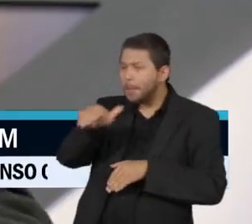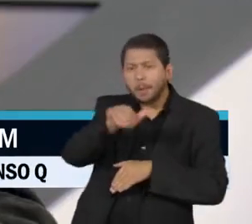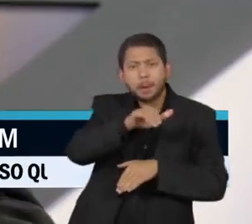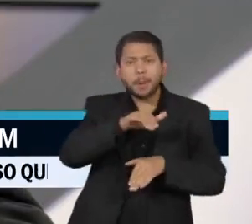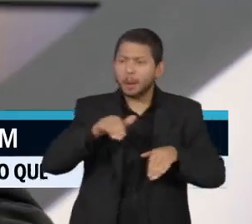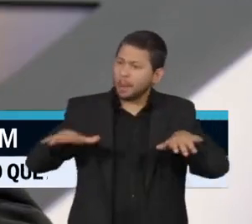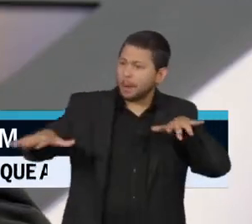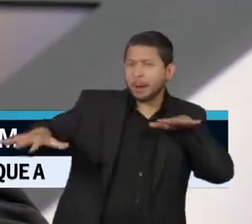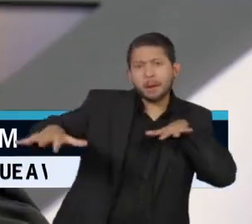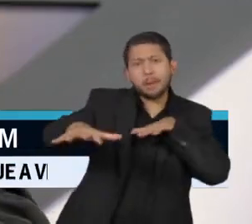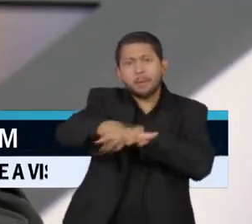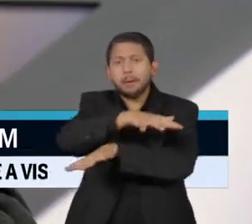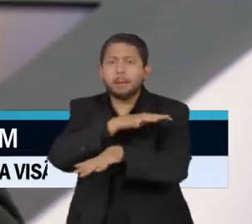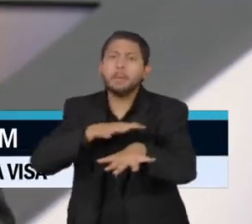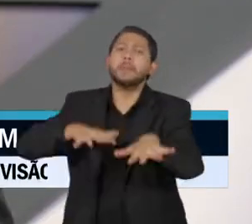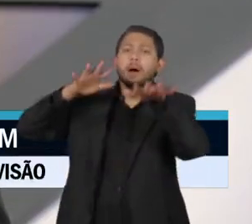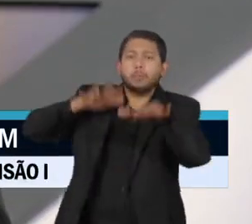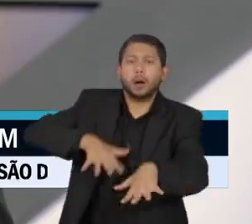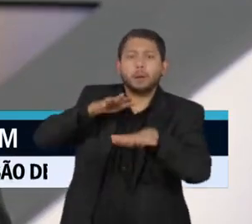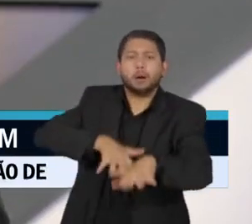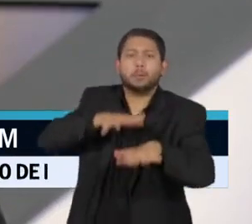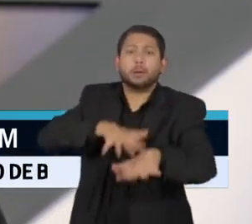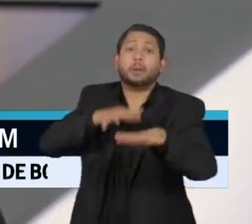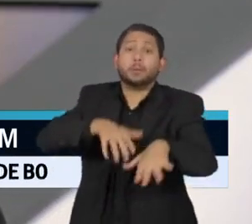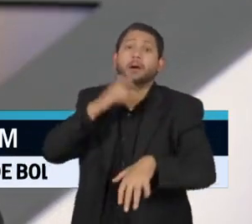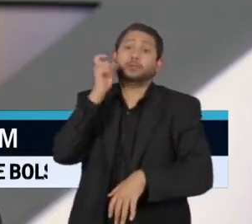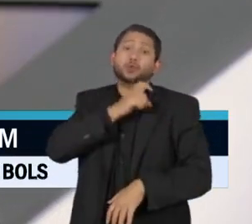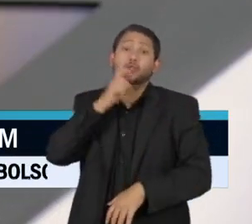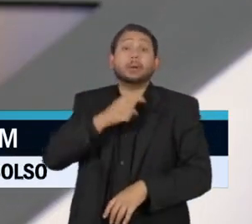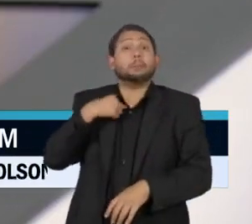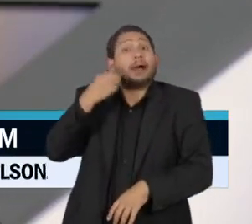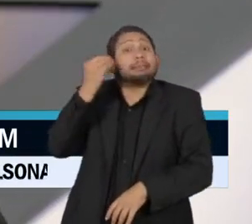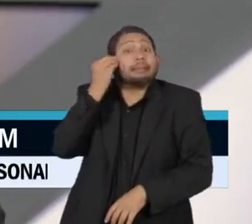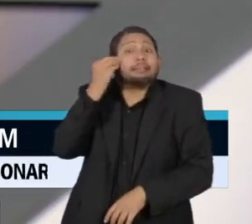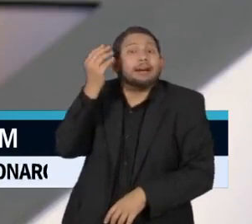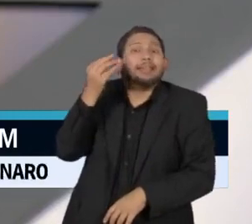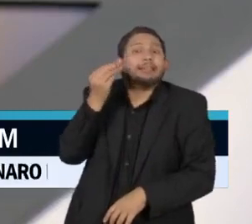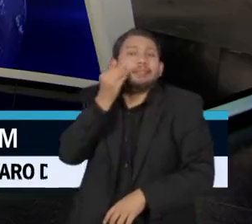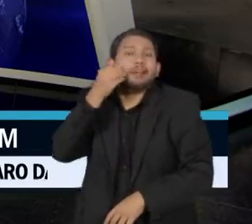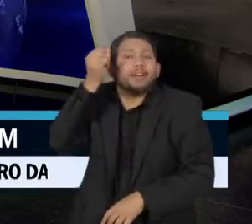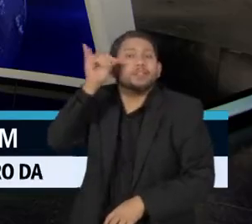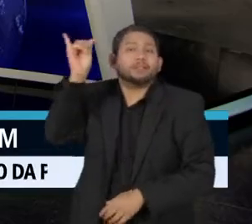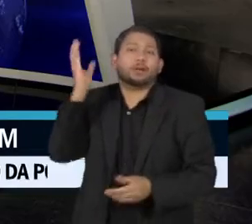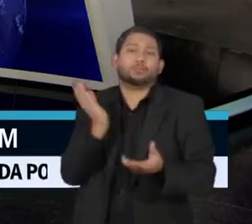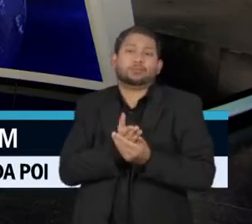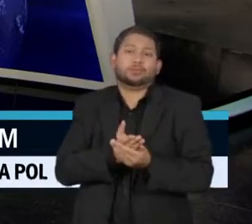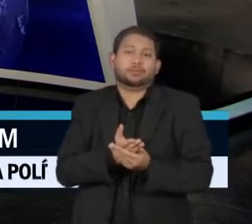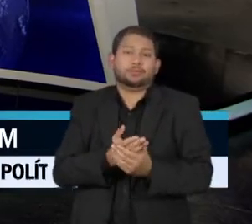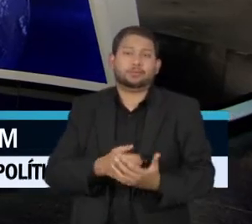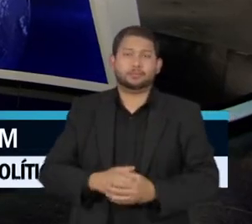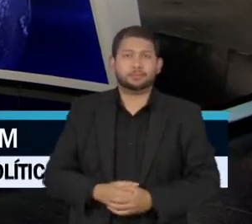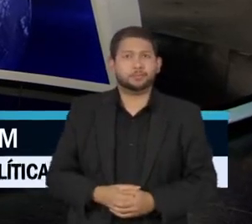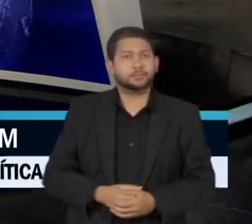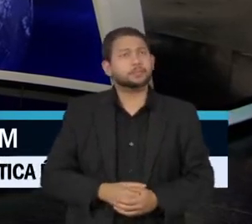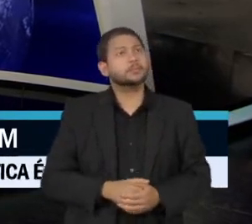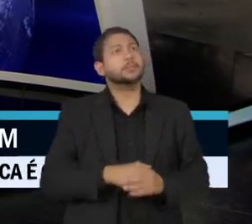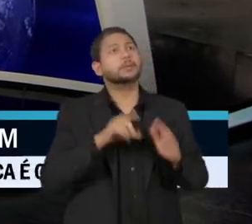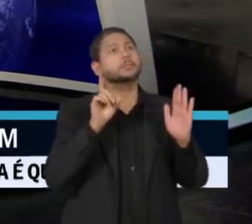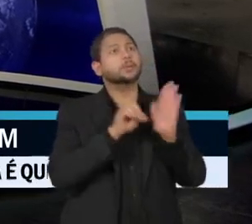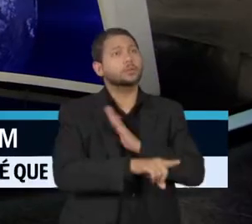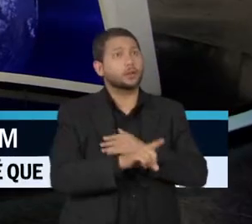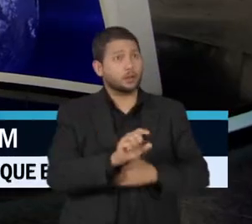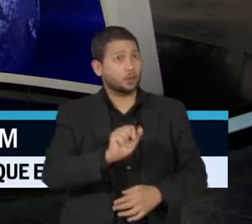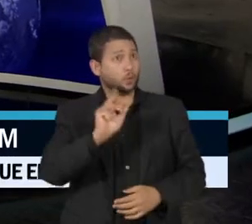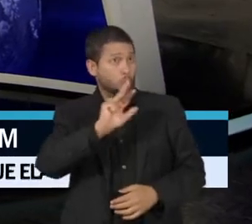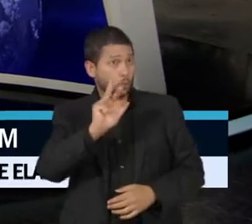com mentiras para poder poupar o bolsonaro de processo Vila O que que a gente pode esperar até a